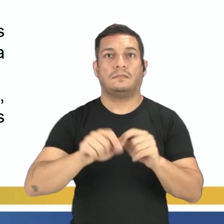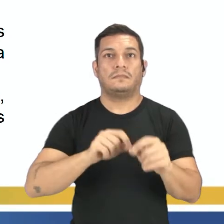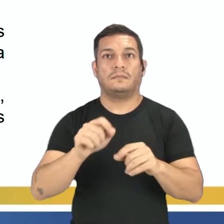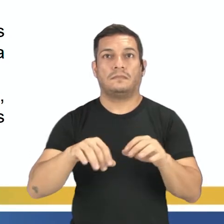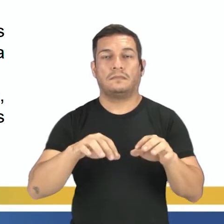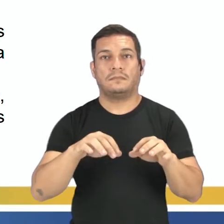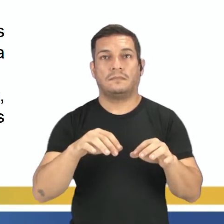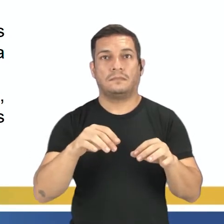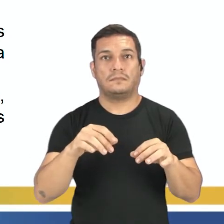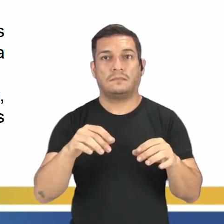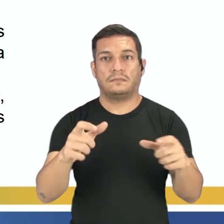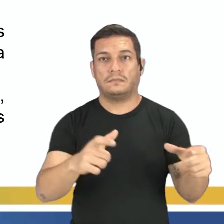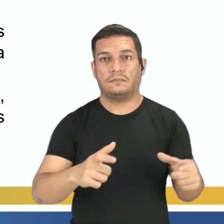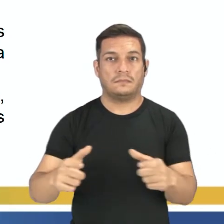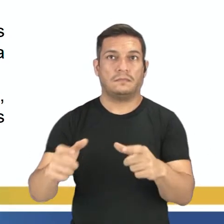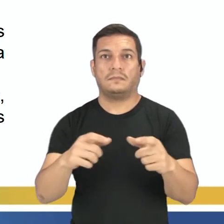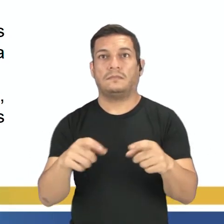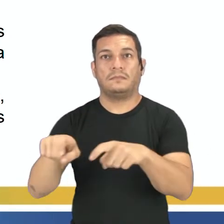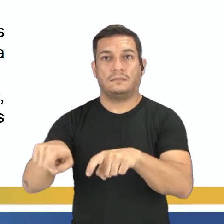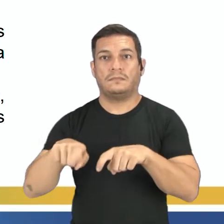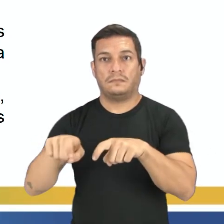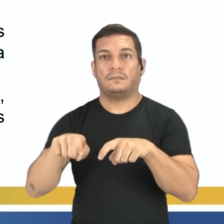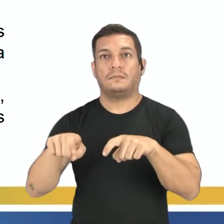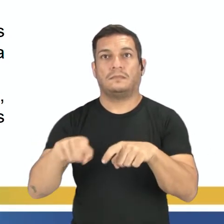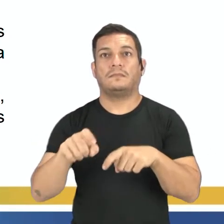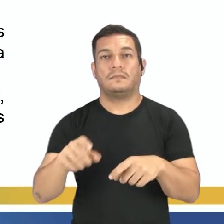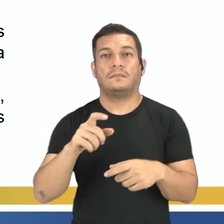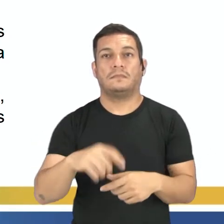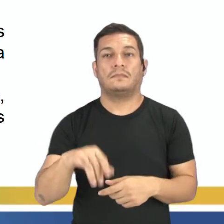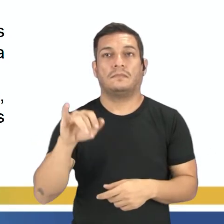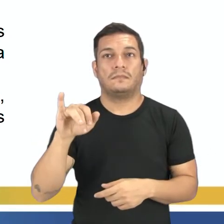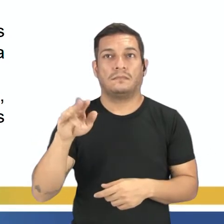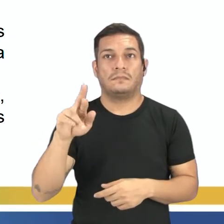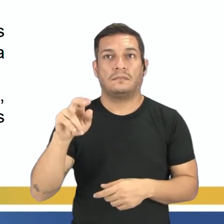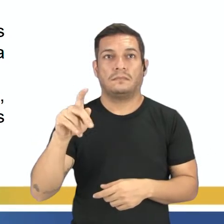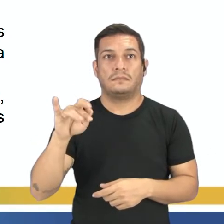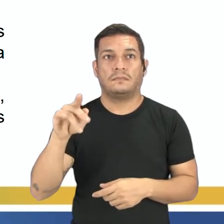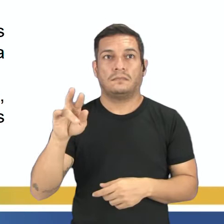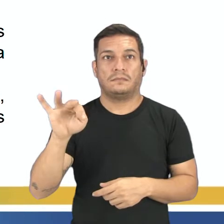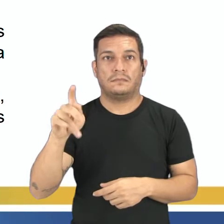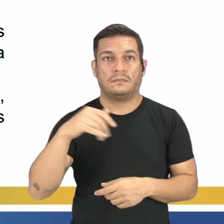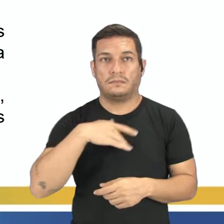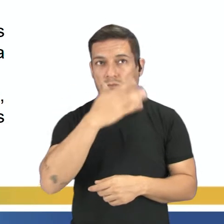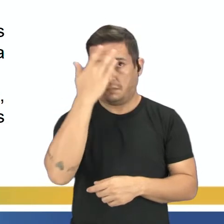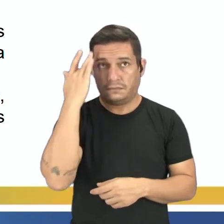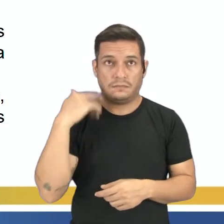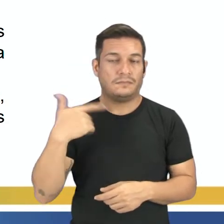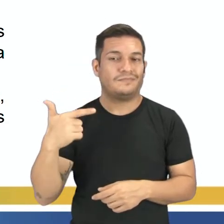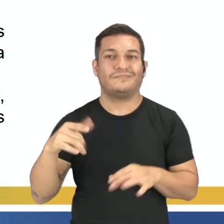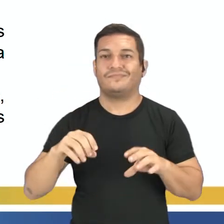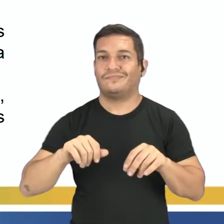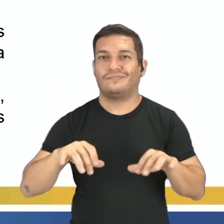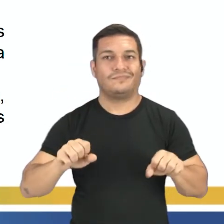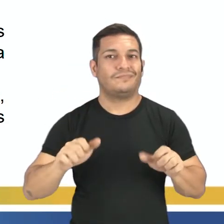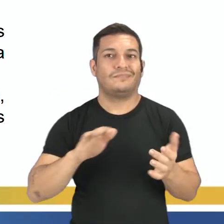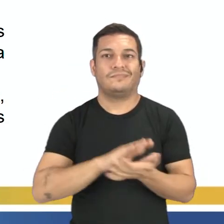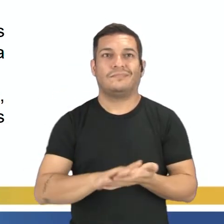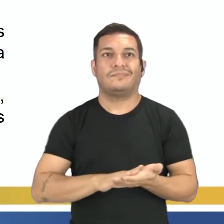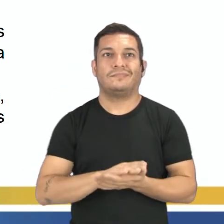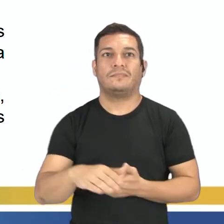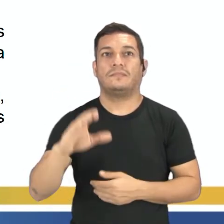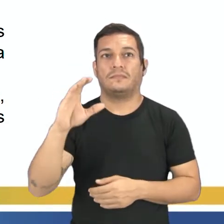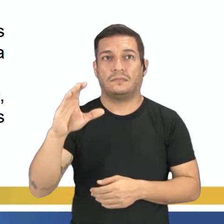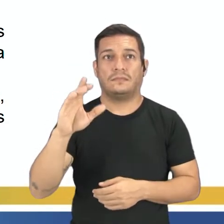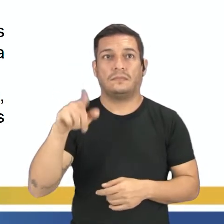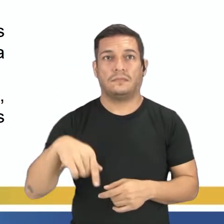das propriedades rurais improdutivas para camponeses que não possuem terras.